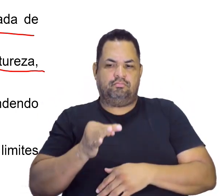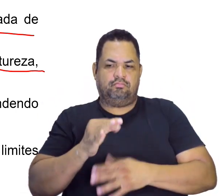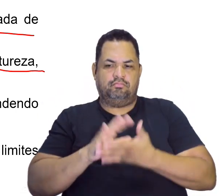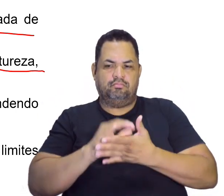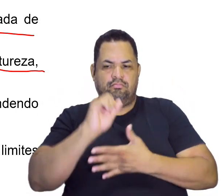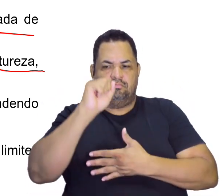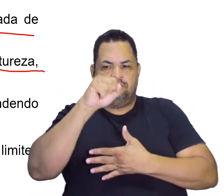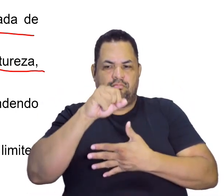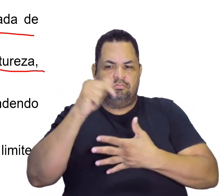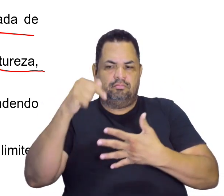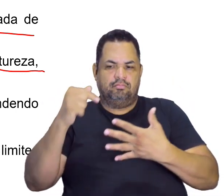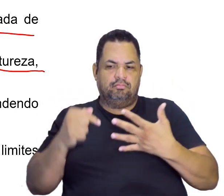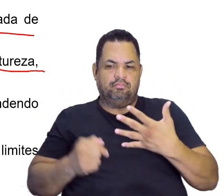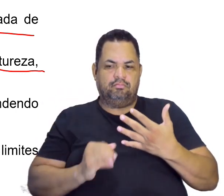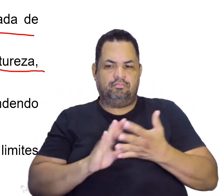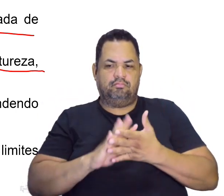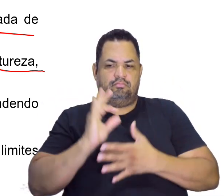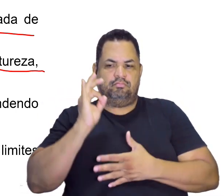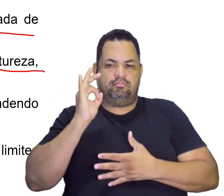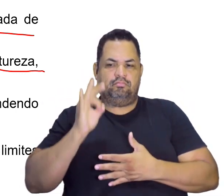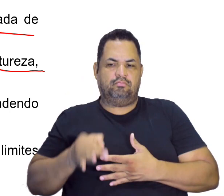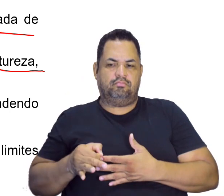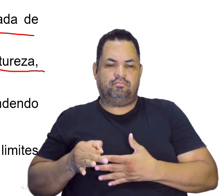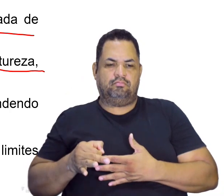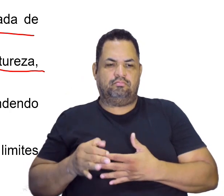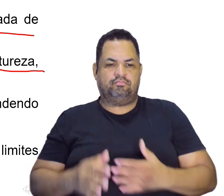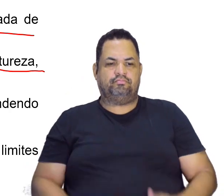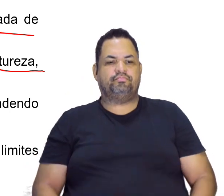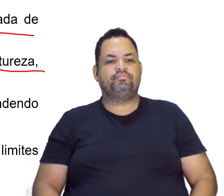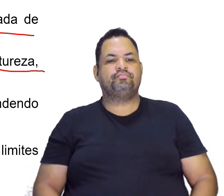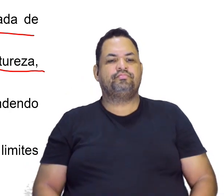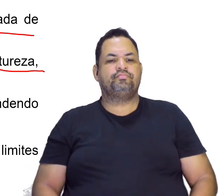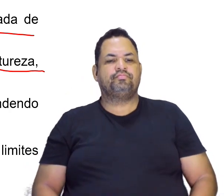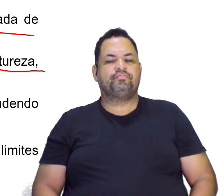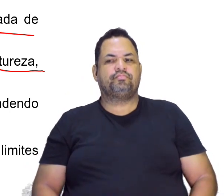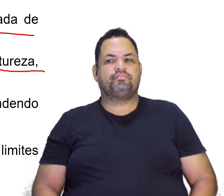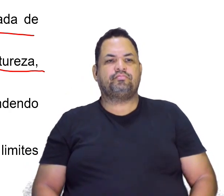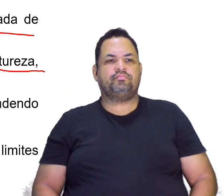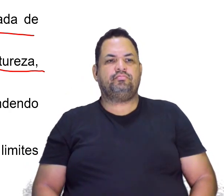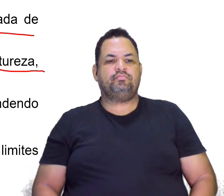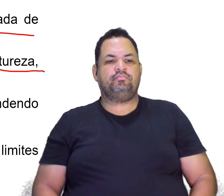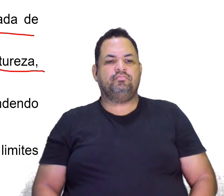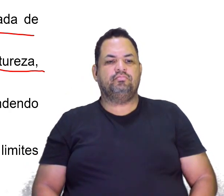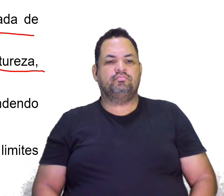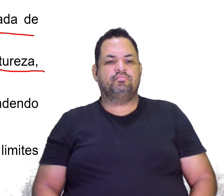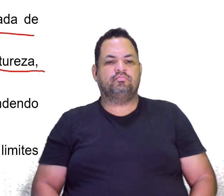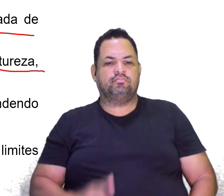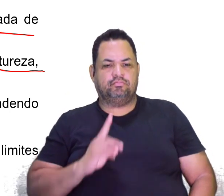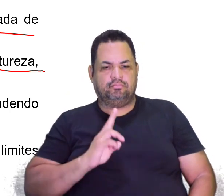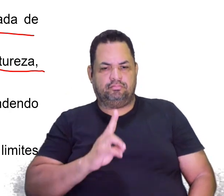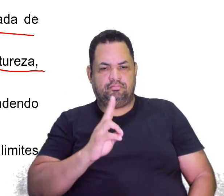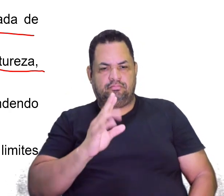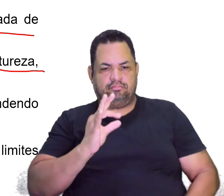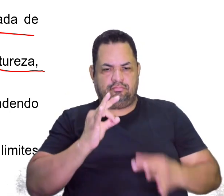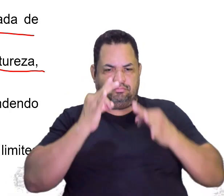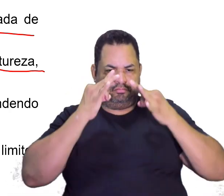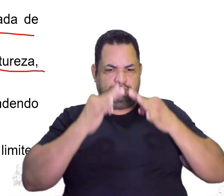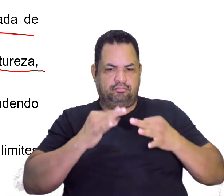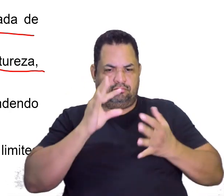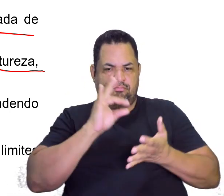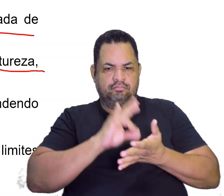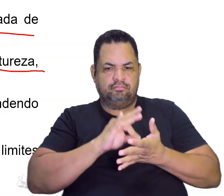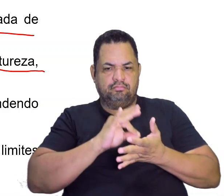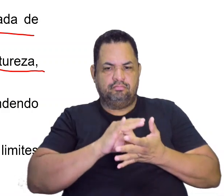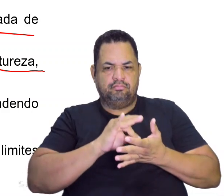da alternativa, que é aquela que deve ser a correta. Mantiveram de forma fiel